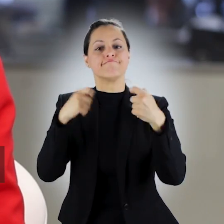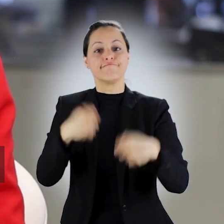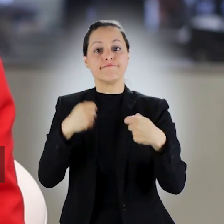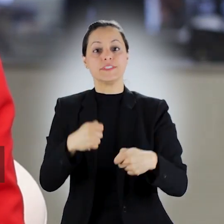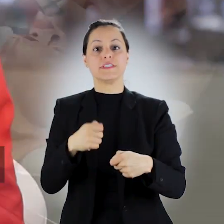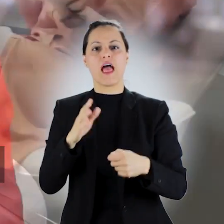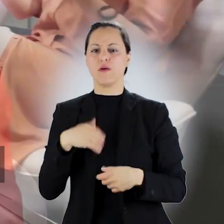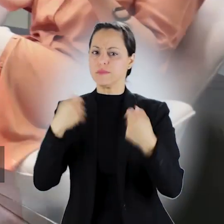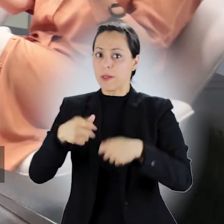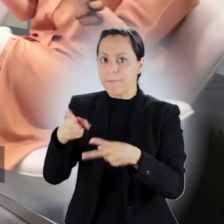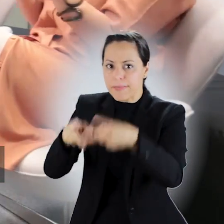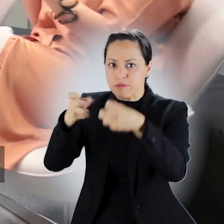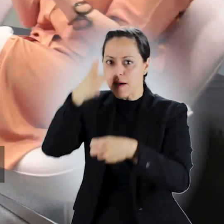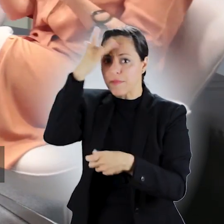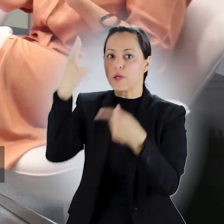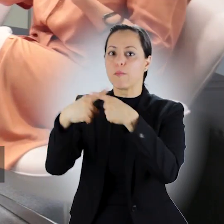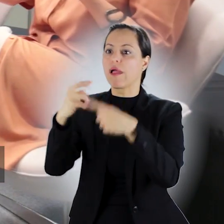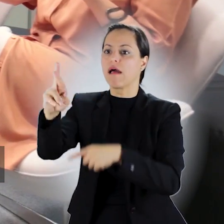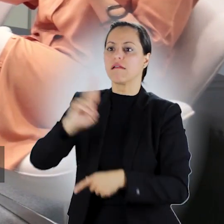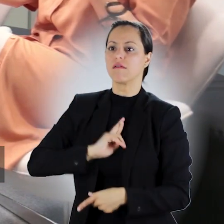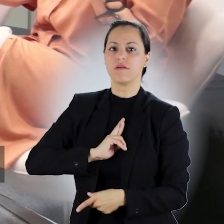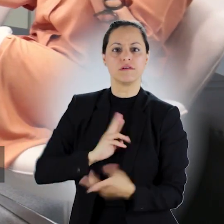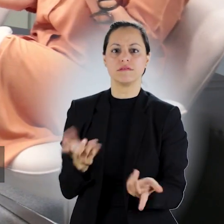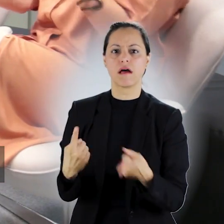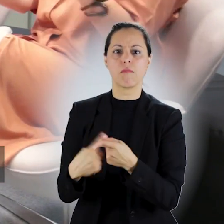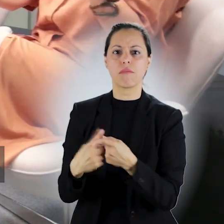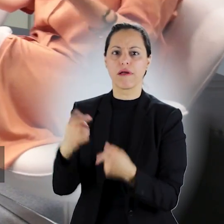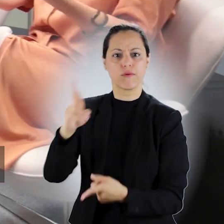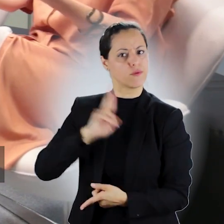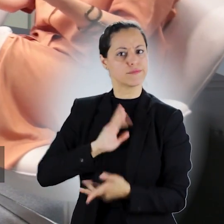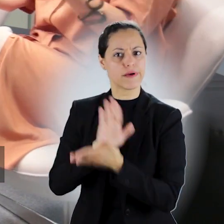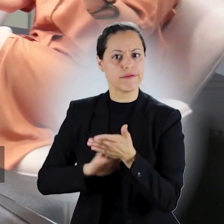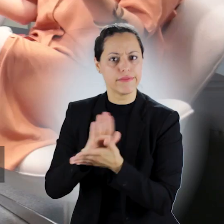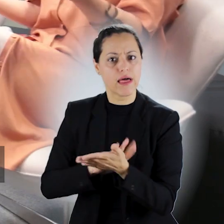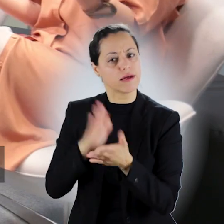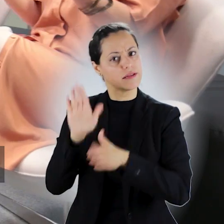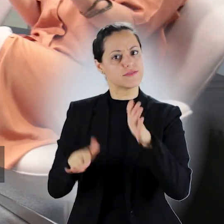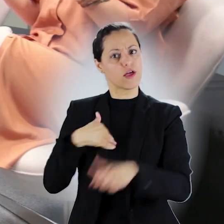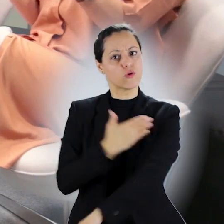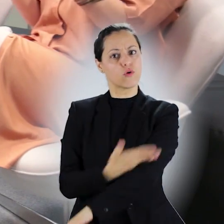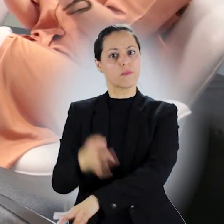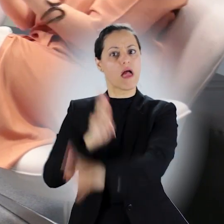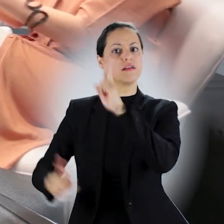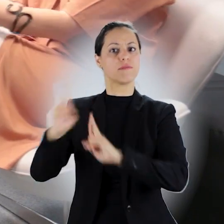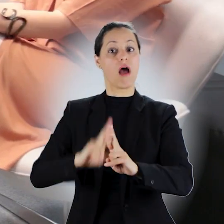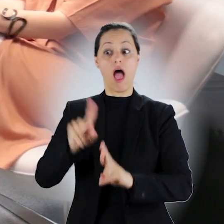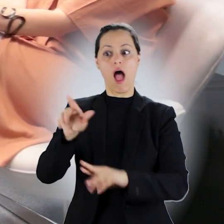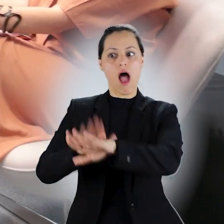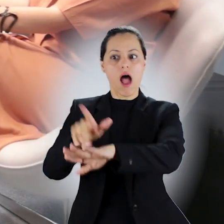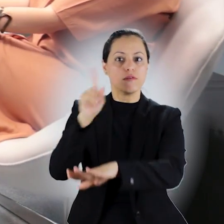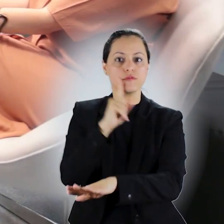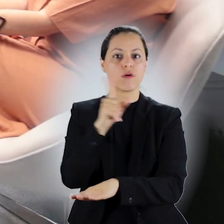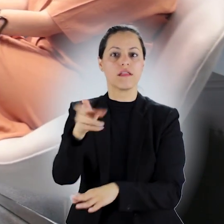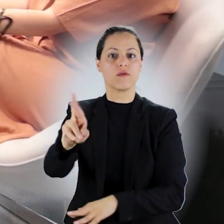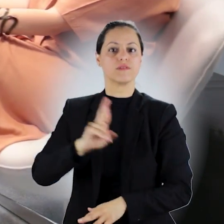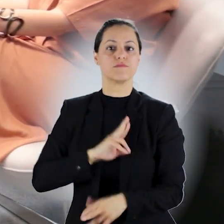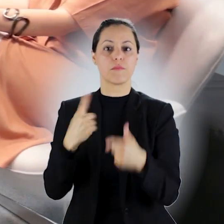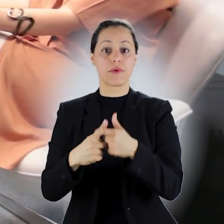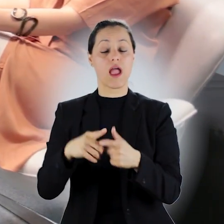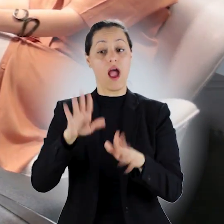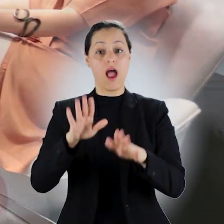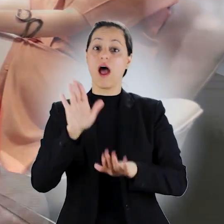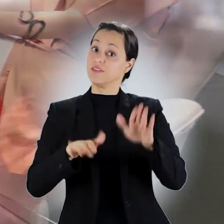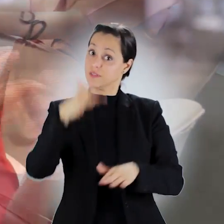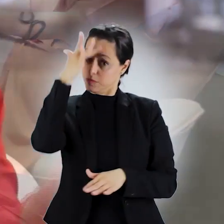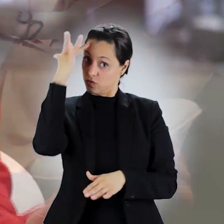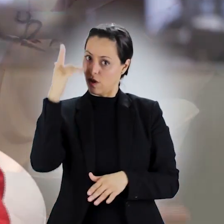que que aquela pessoa não tá te voltando da forma que você tá acostumado? As pessoas ou não têm preparo, ou